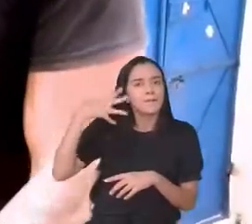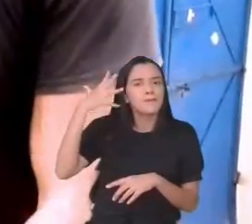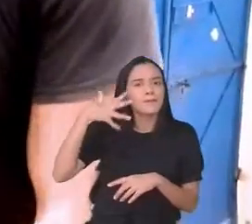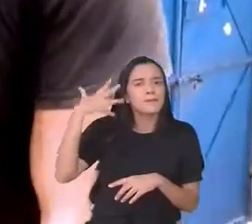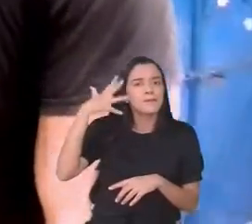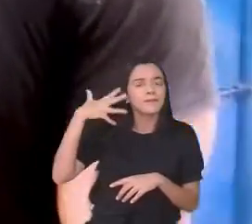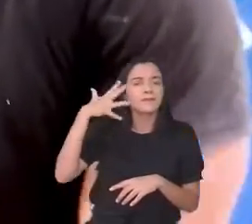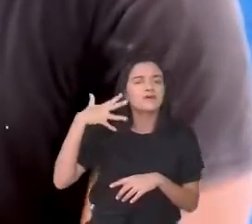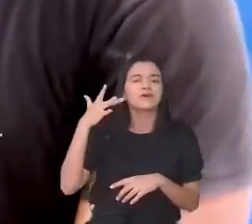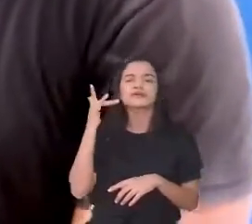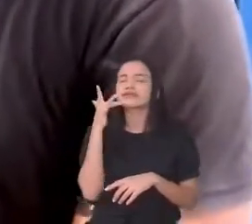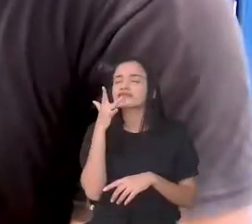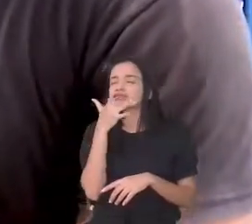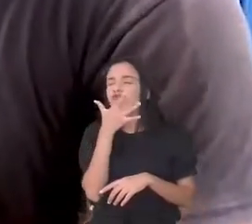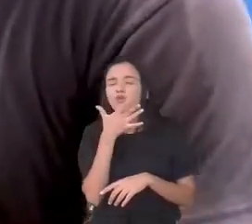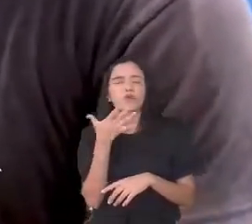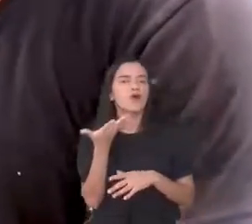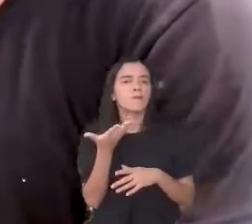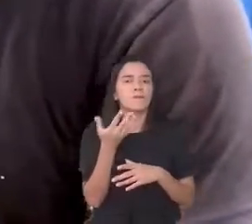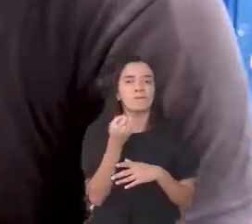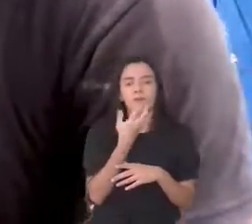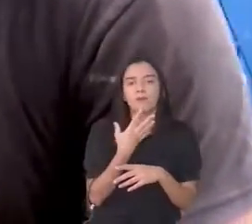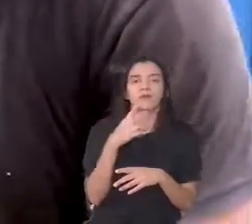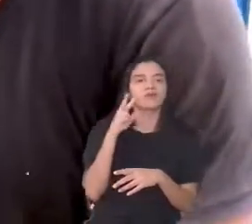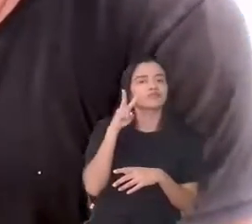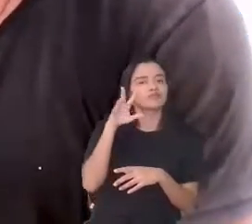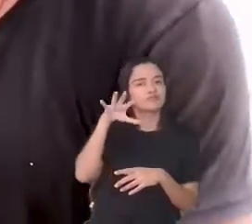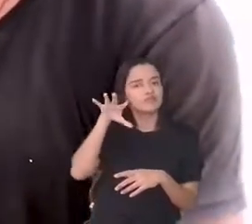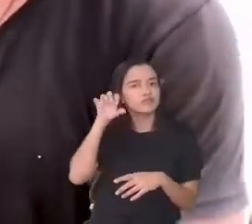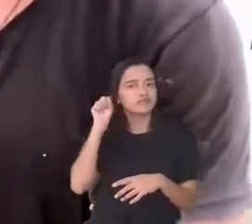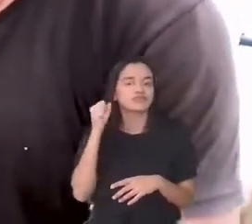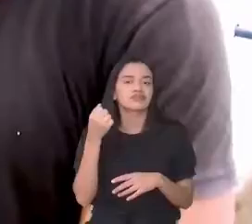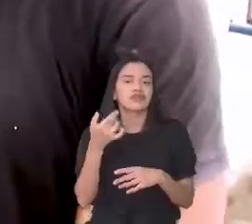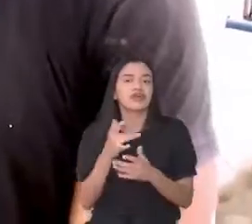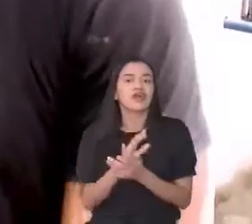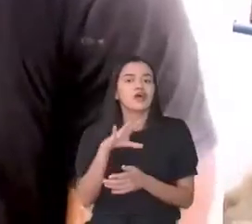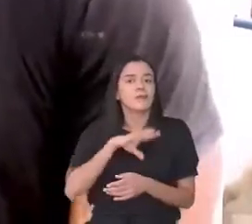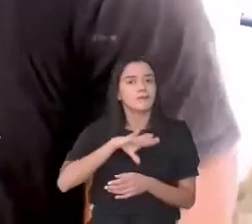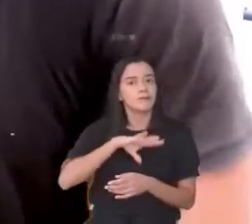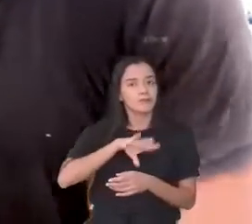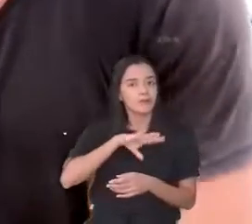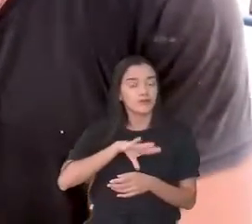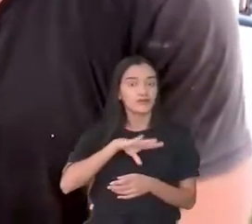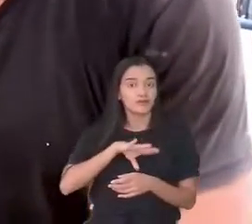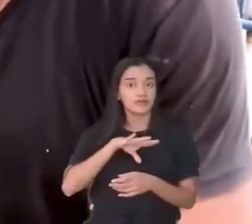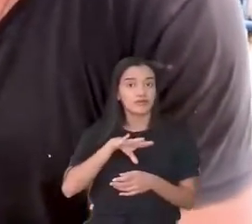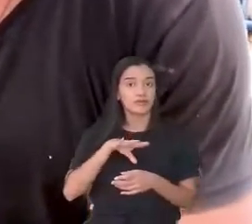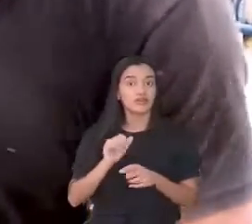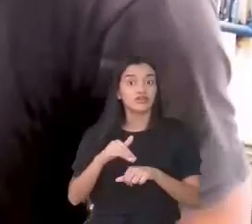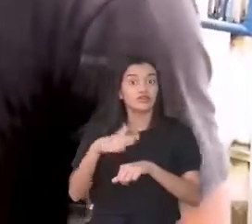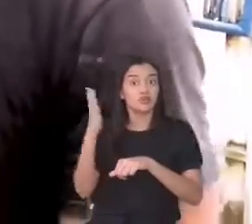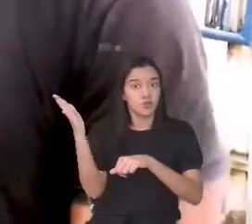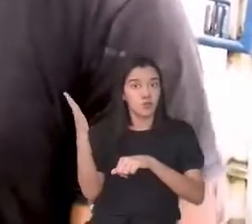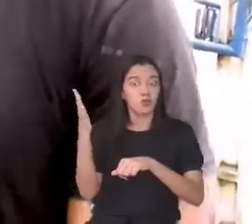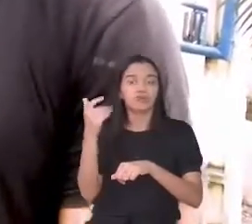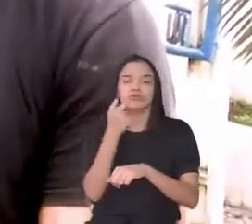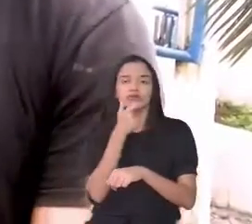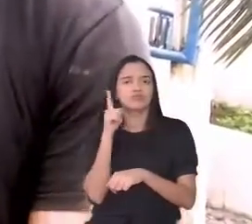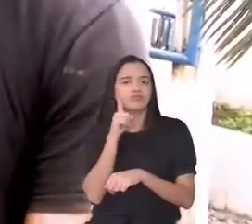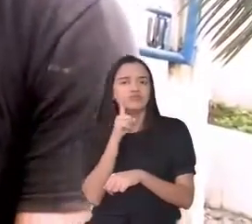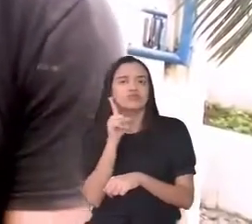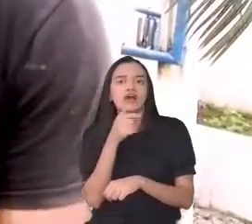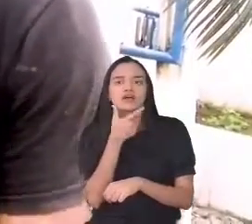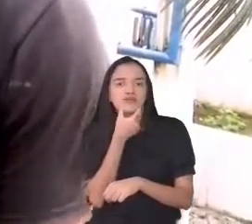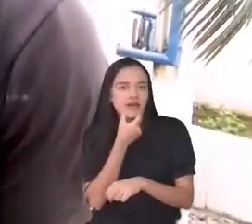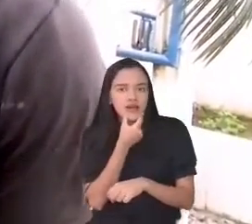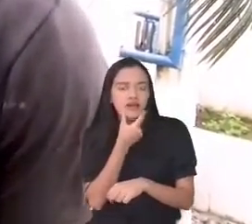é deliciosa de ouvir. E eu achei bacana trazer também uma música em português, que eu uso muito a música internacional misturada e tal. Então, eu pensei aqui nas